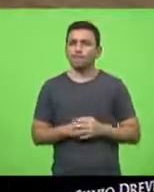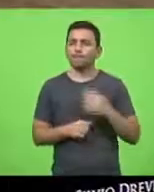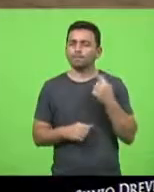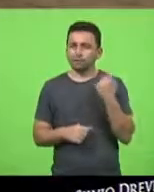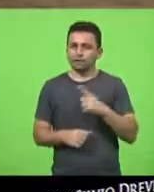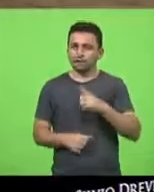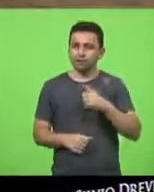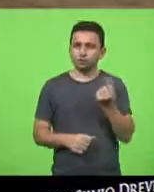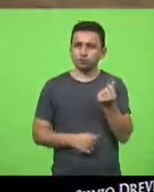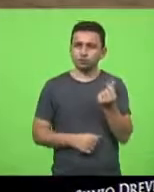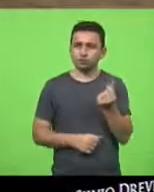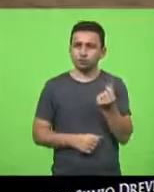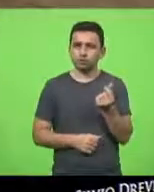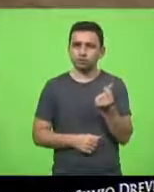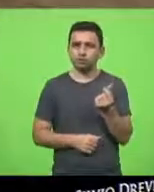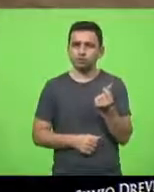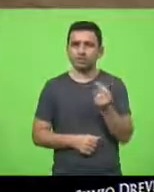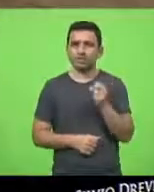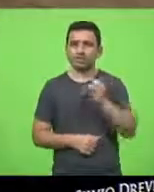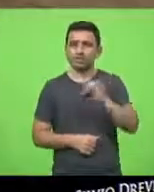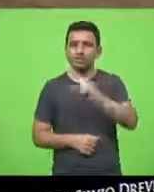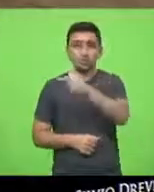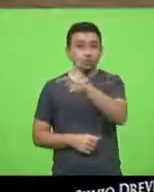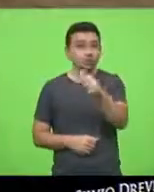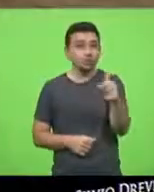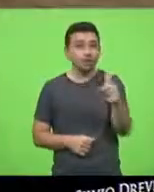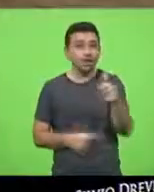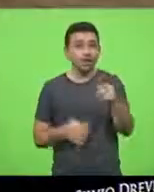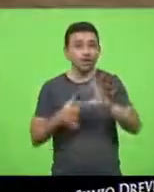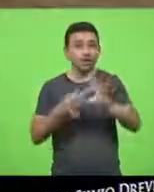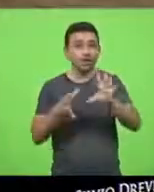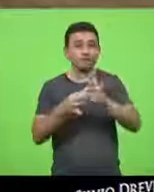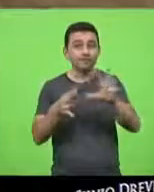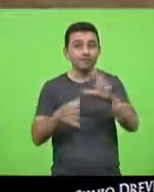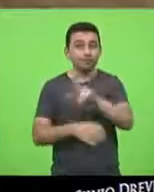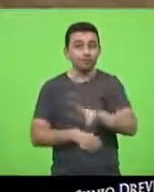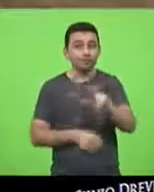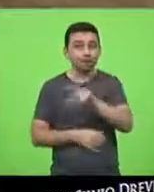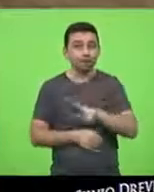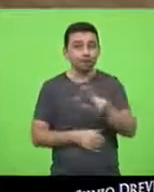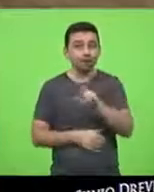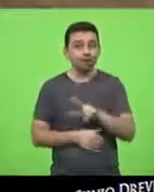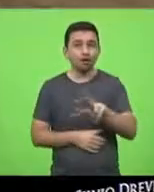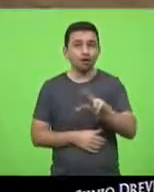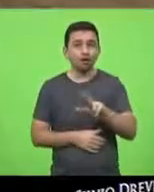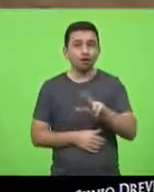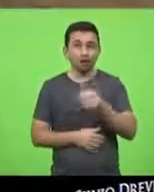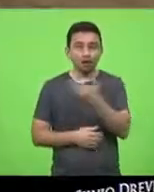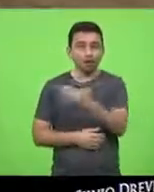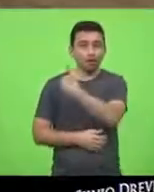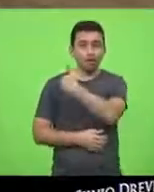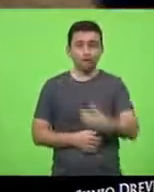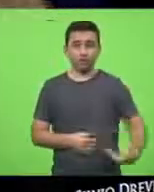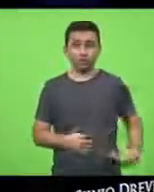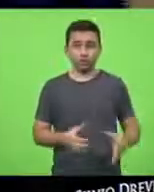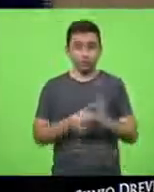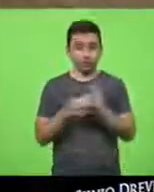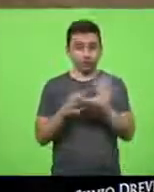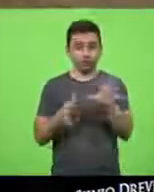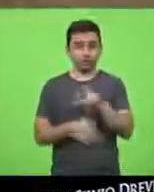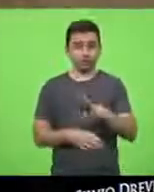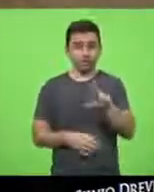financeiro. Mas se nós não tiver autorização para utilizar esses recursos, se o governo não tiver essa